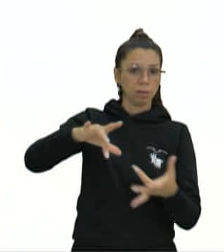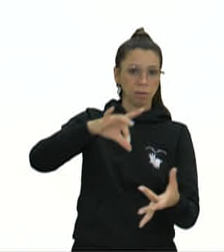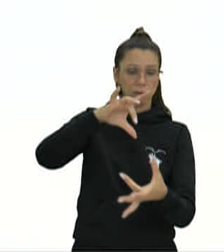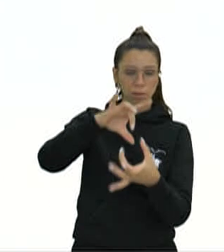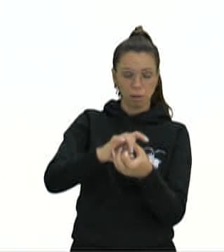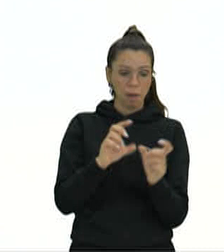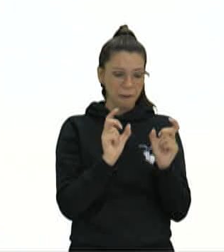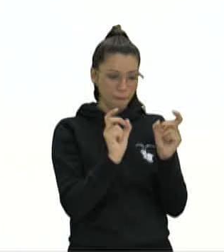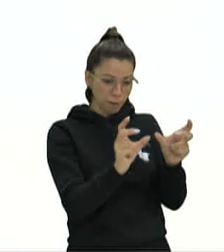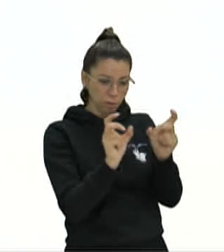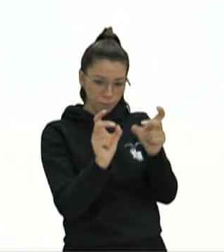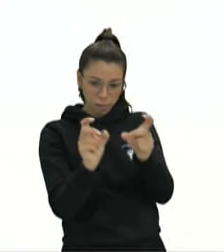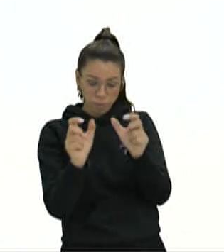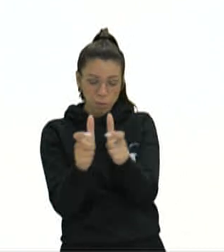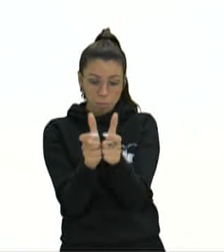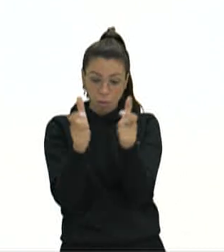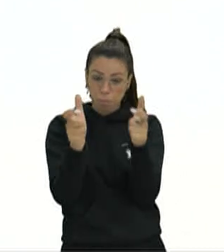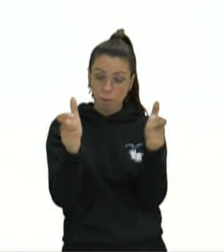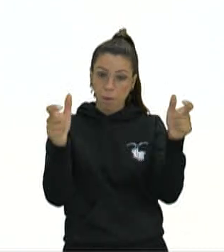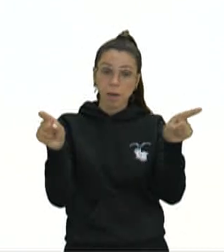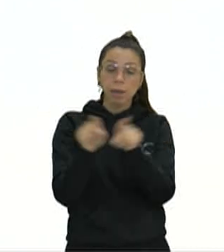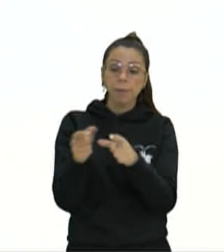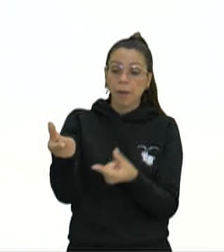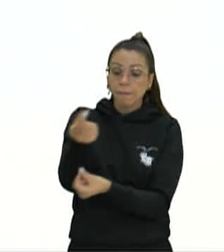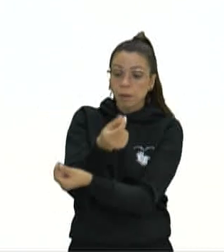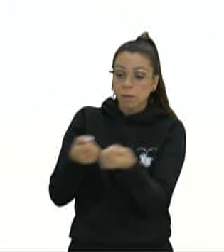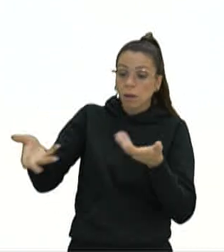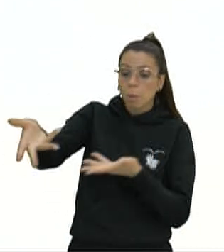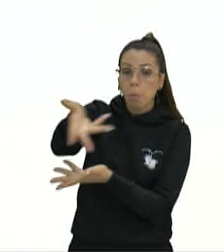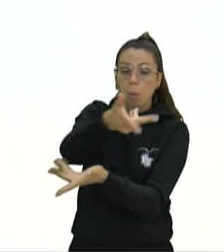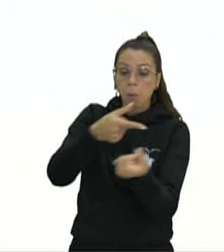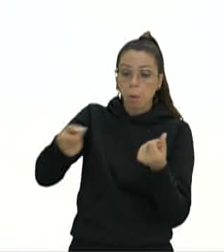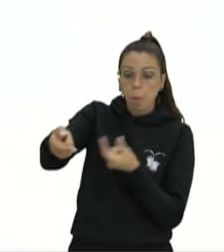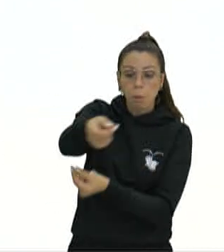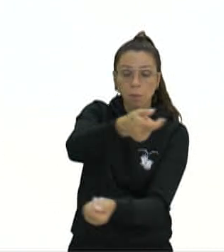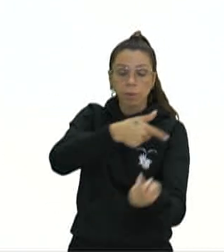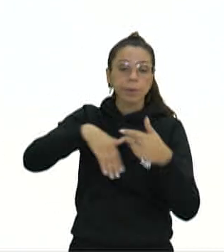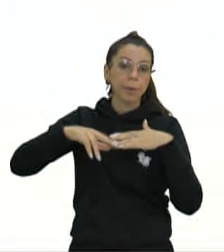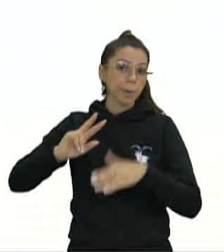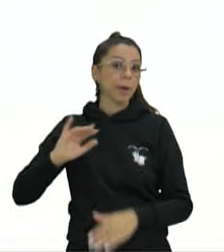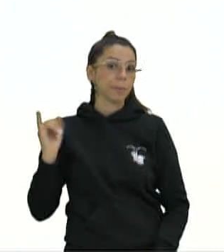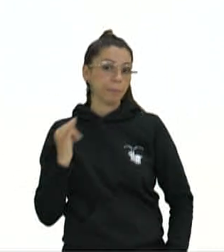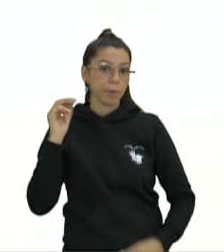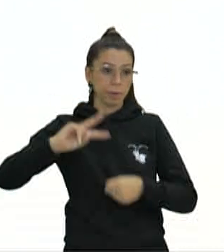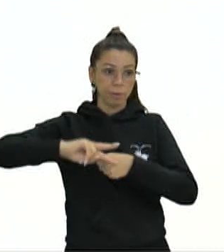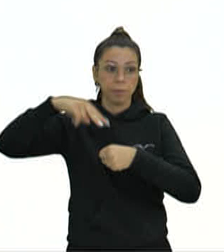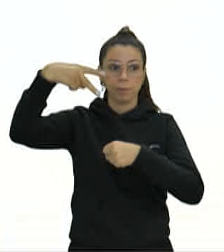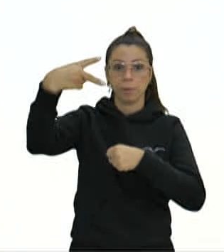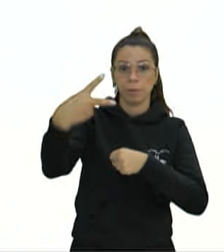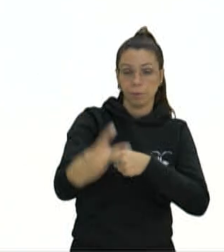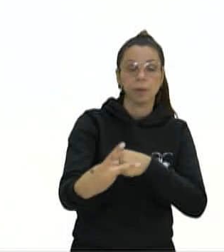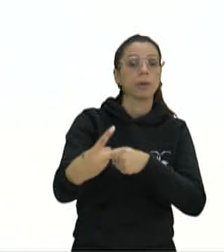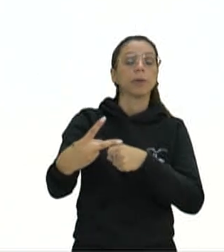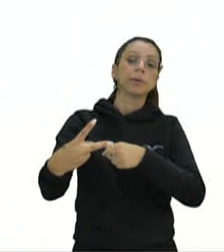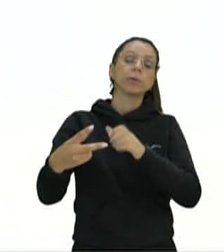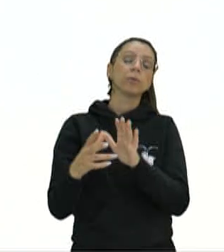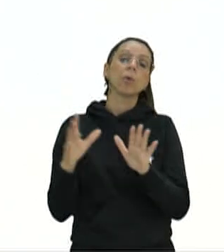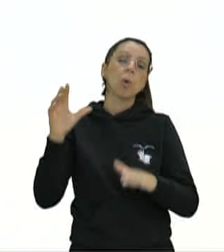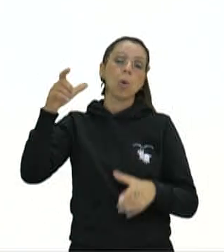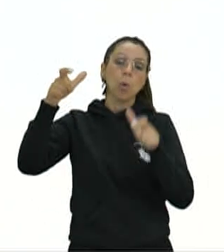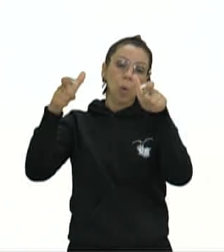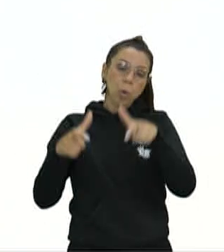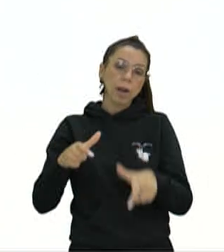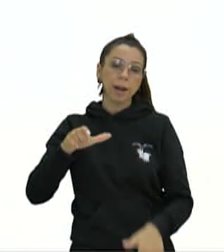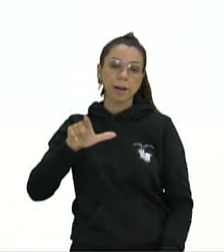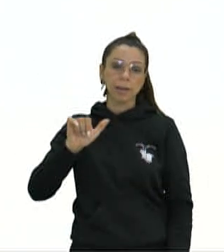e a maior fluidez das transações financeiras, uma importante consequência da posição liberal, que entendia esses